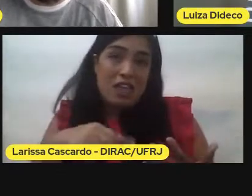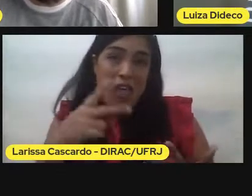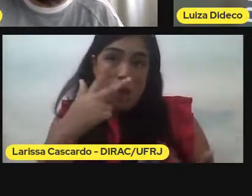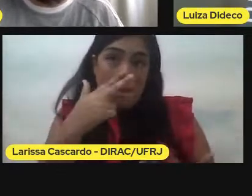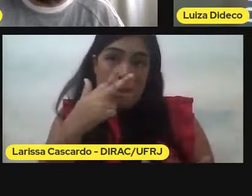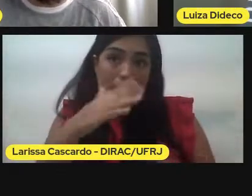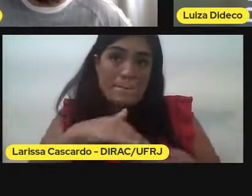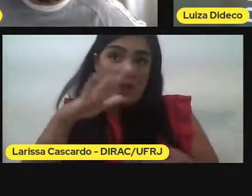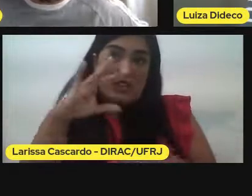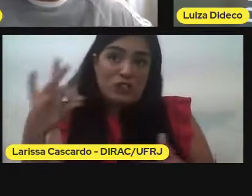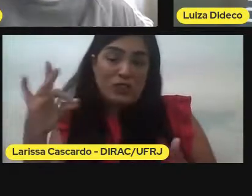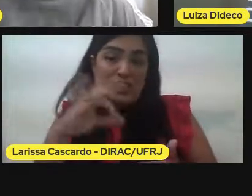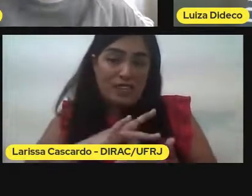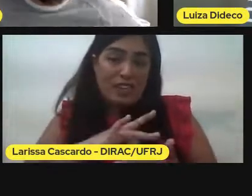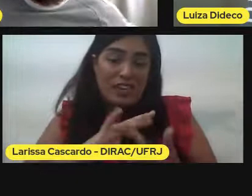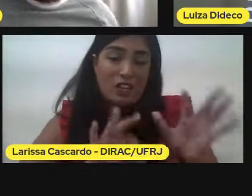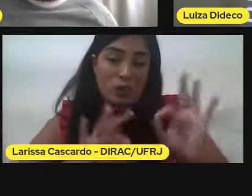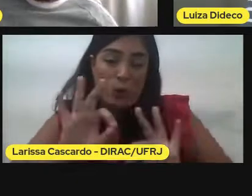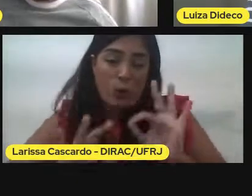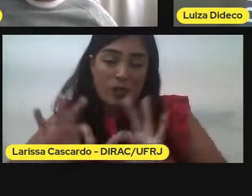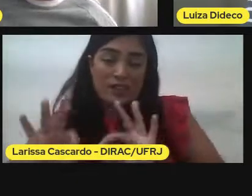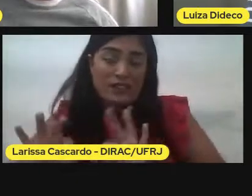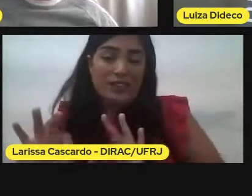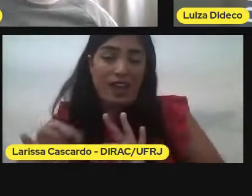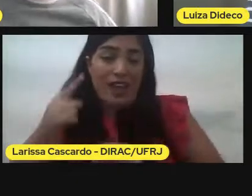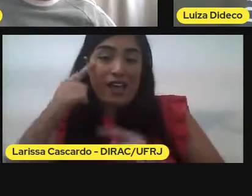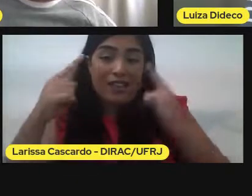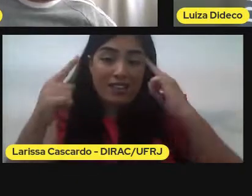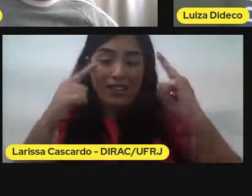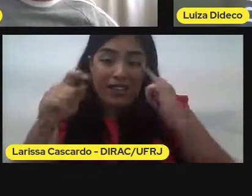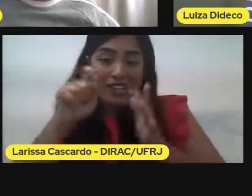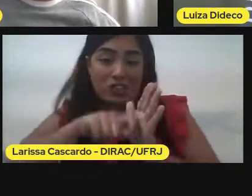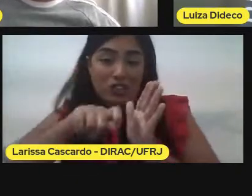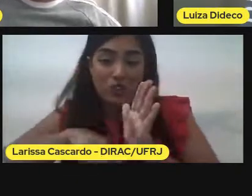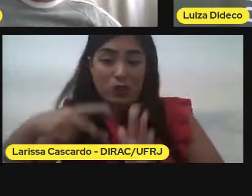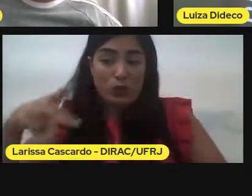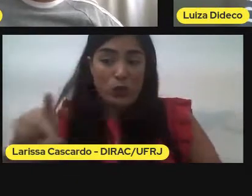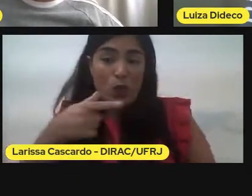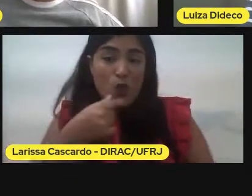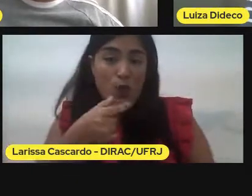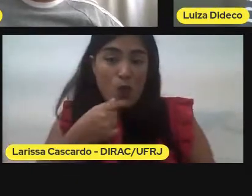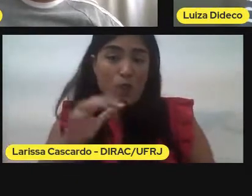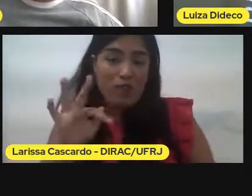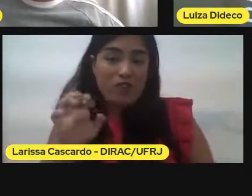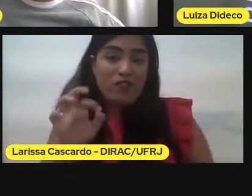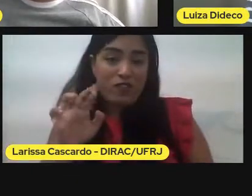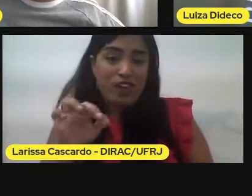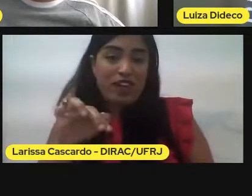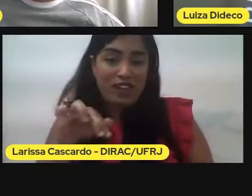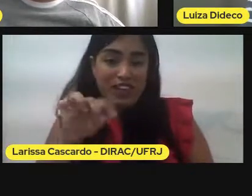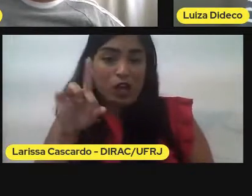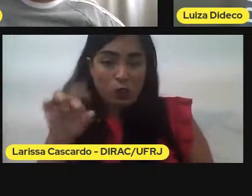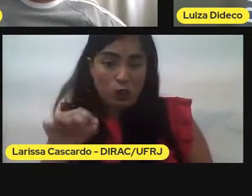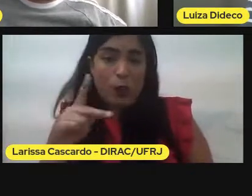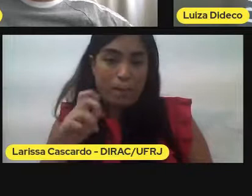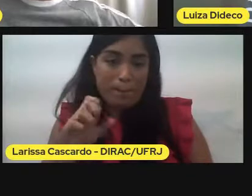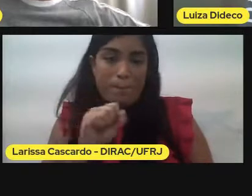de organizar uma edição do livro do Desassossego. Por quê? Porque o Fernando Pessoa escreveu